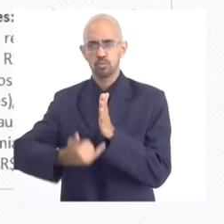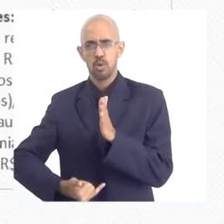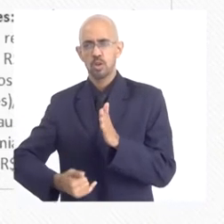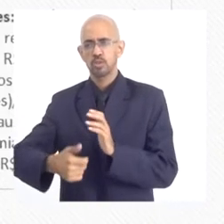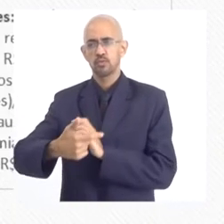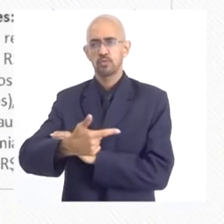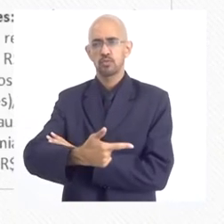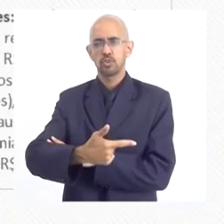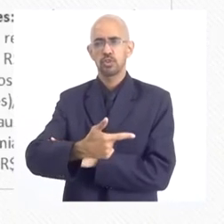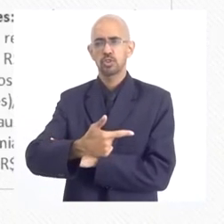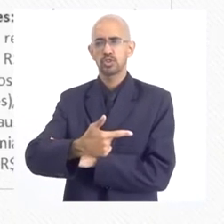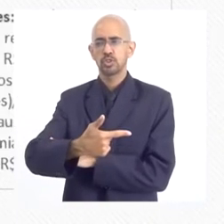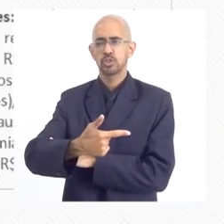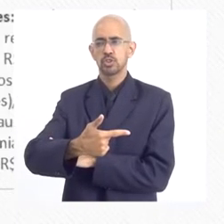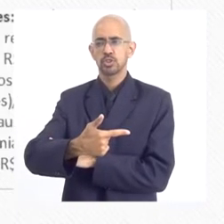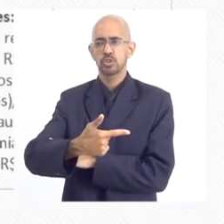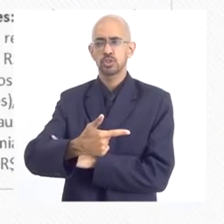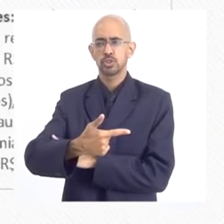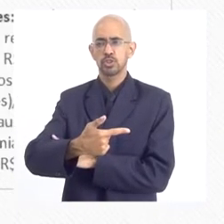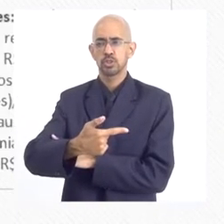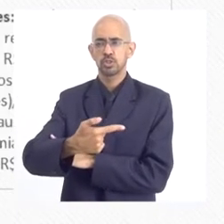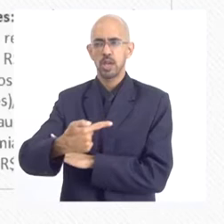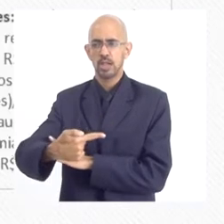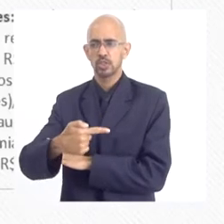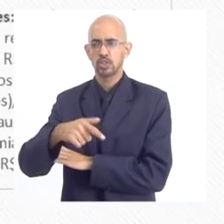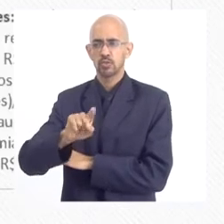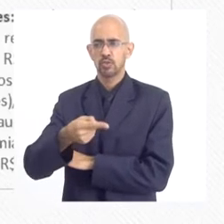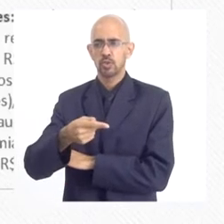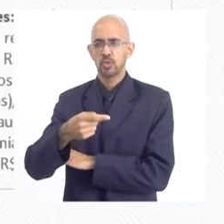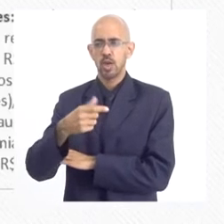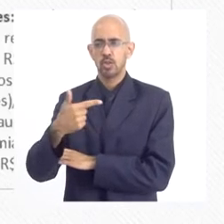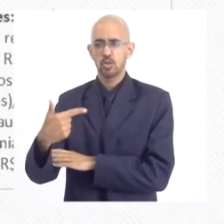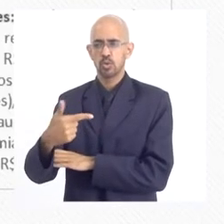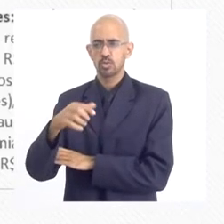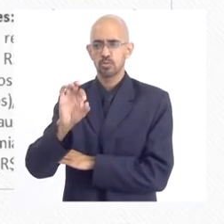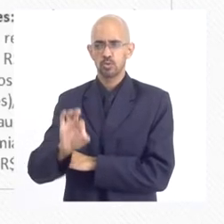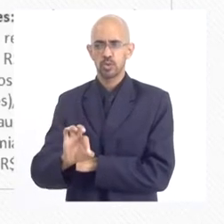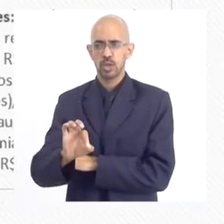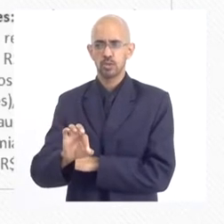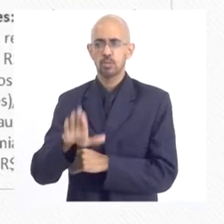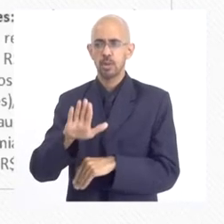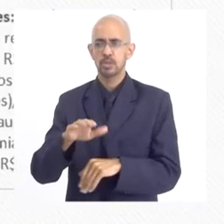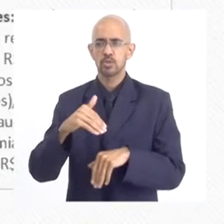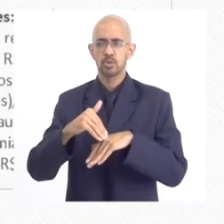27,2%, com um crescimento real de 15,9%.